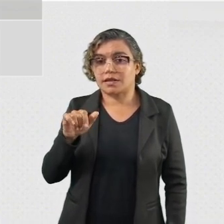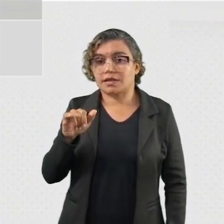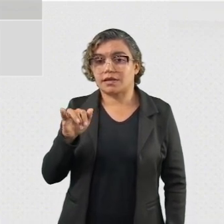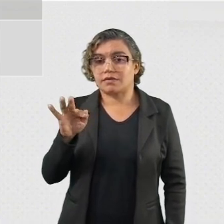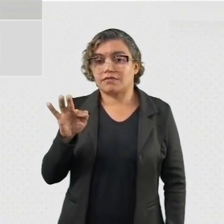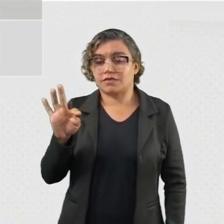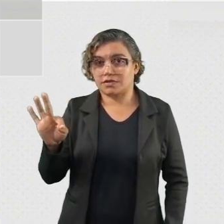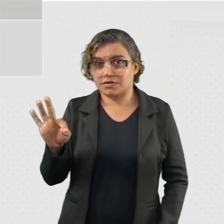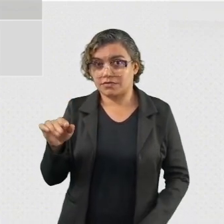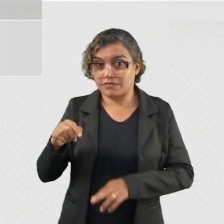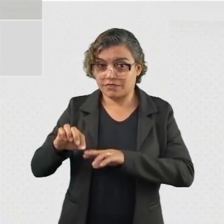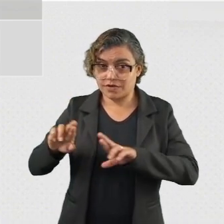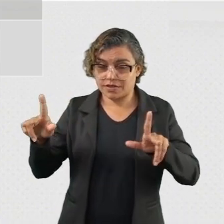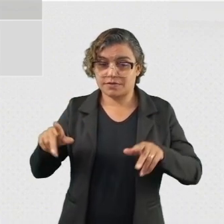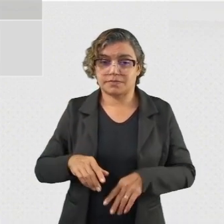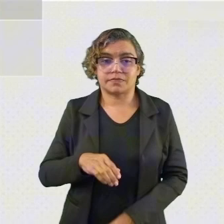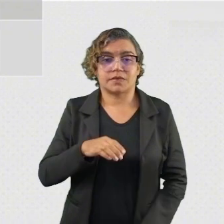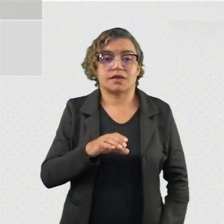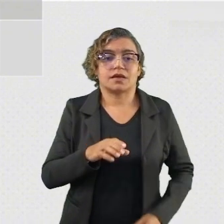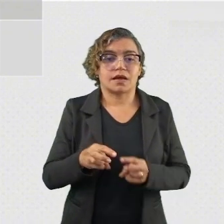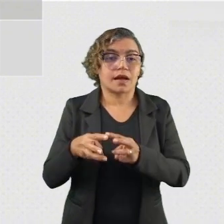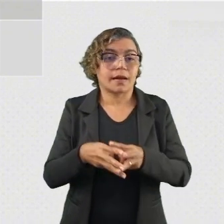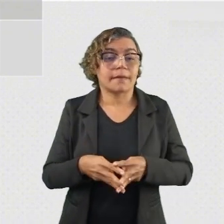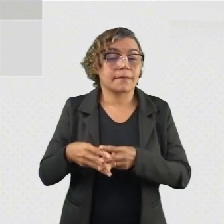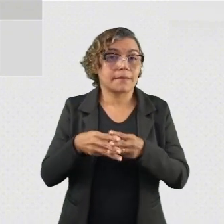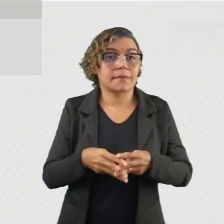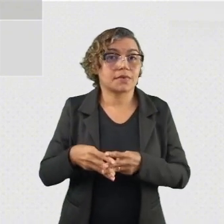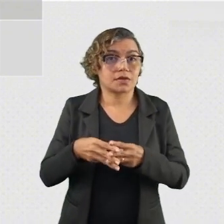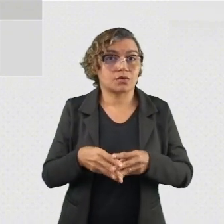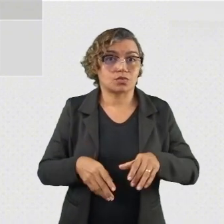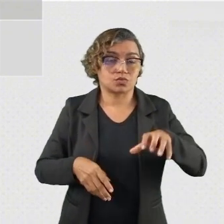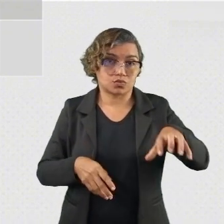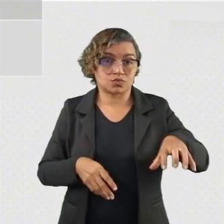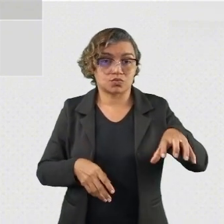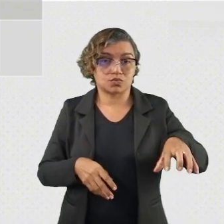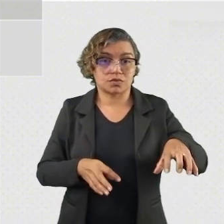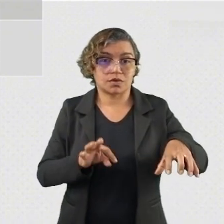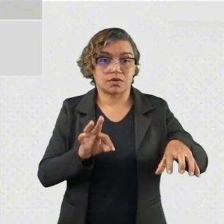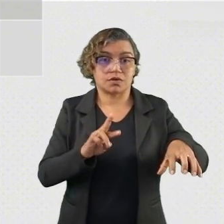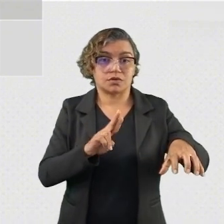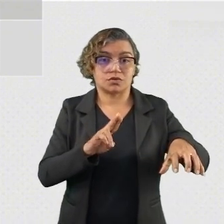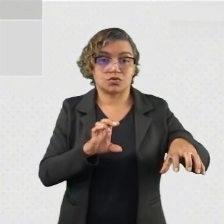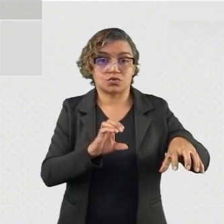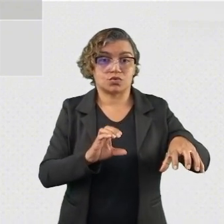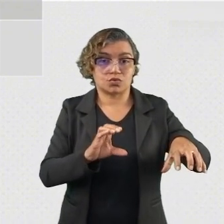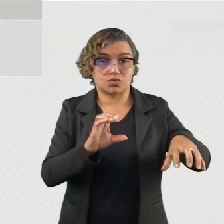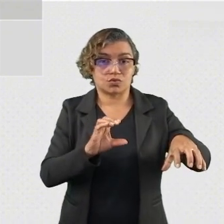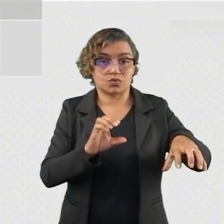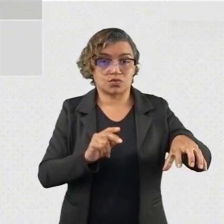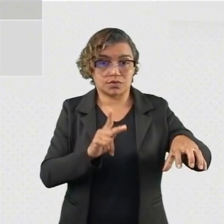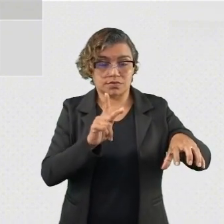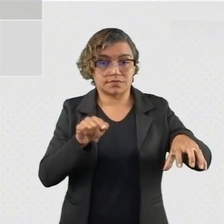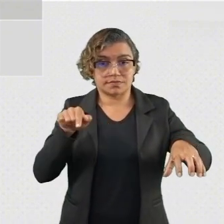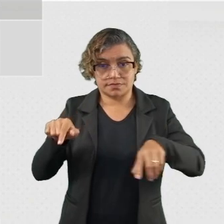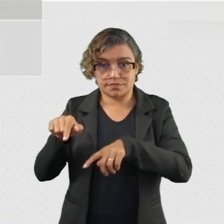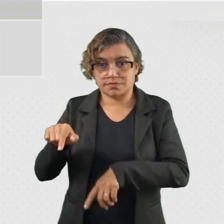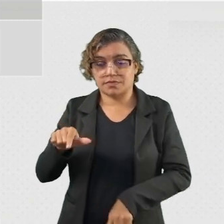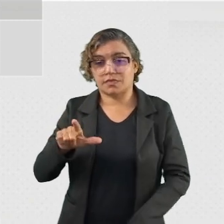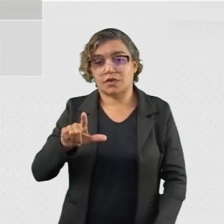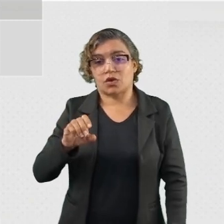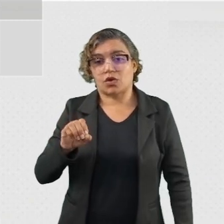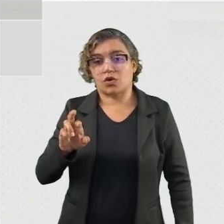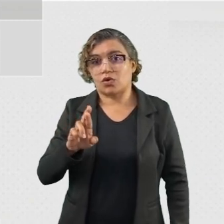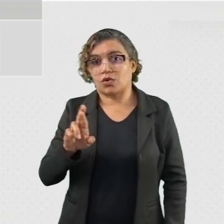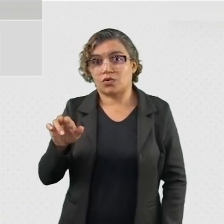para um próximo momento. Caminhão. No inglês dos Estados Unidos, truck. No inglês britânico, lorry.